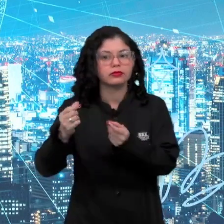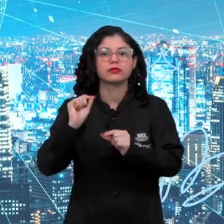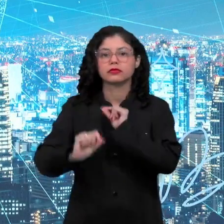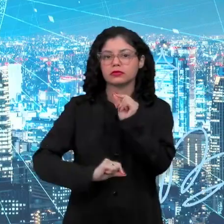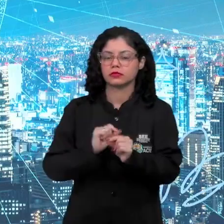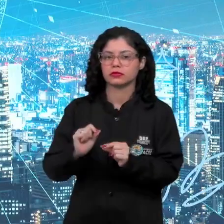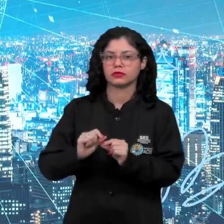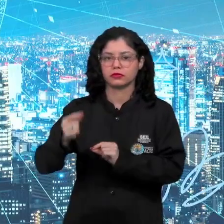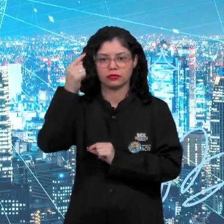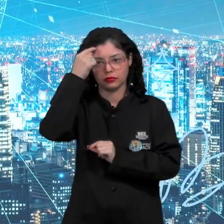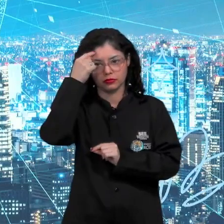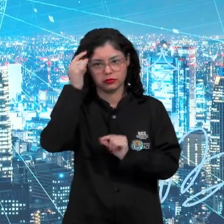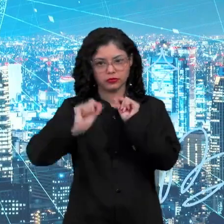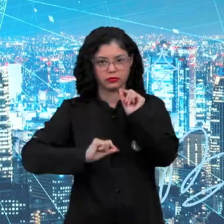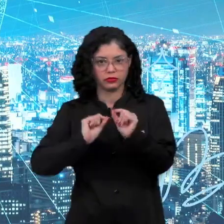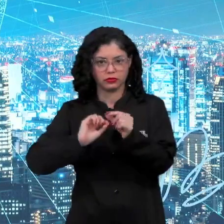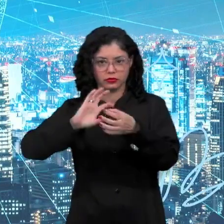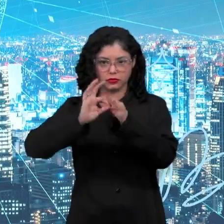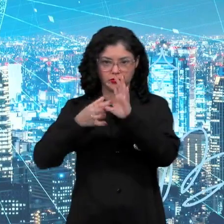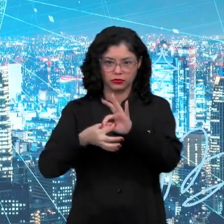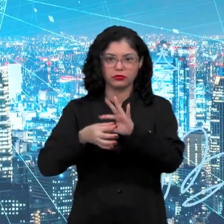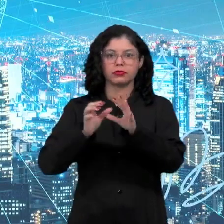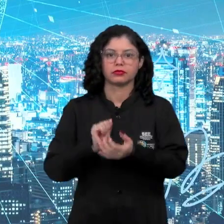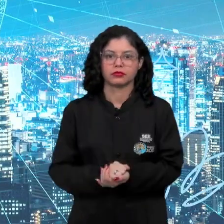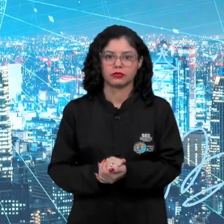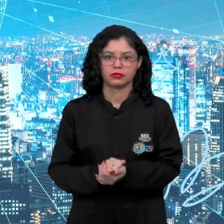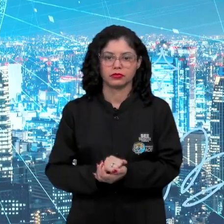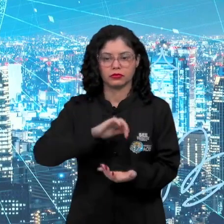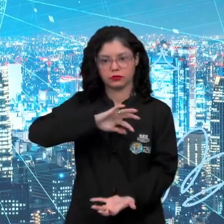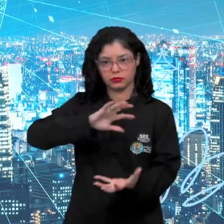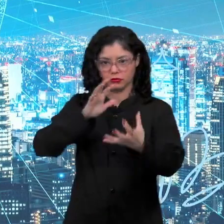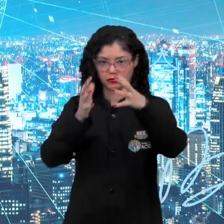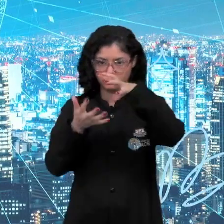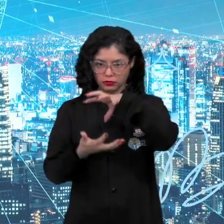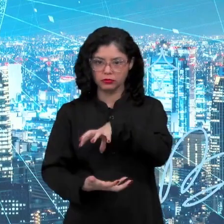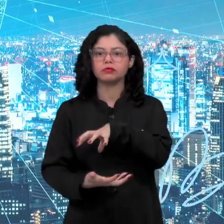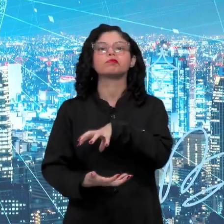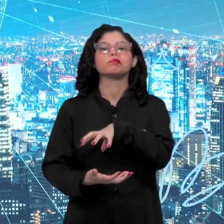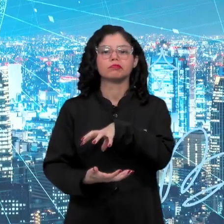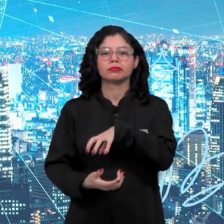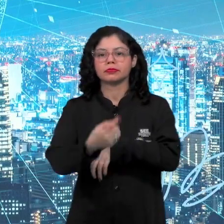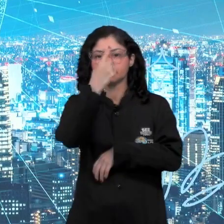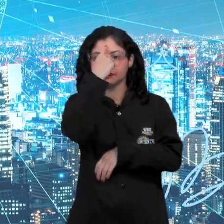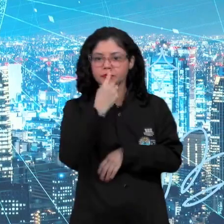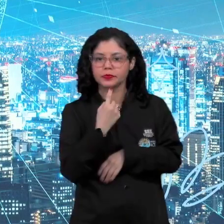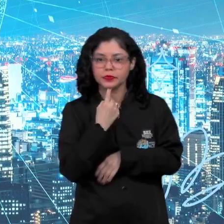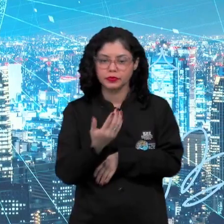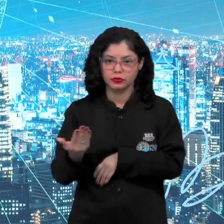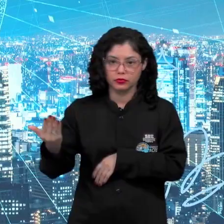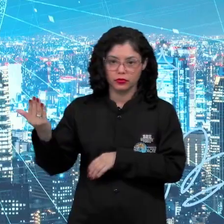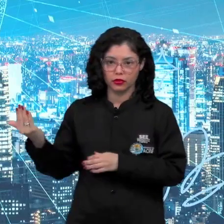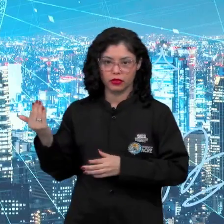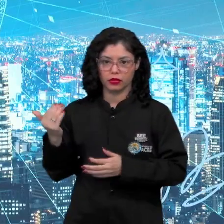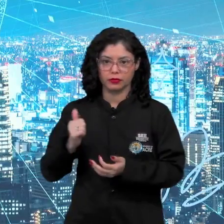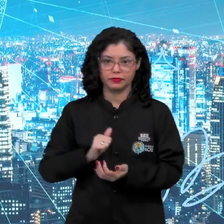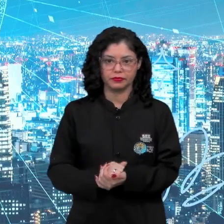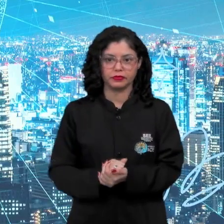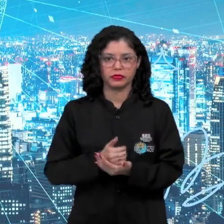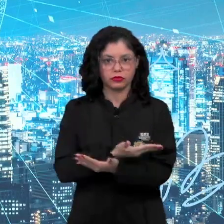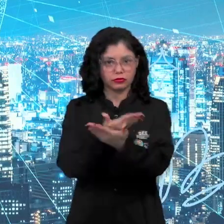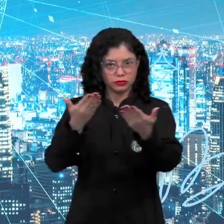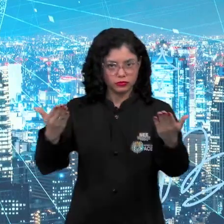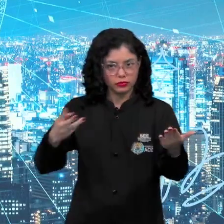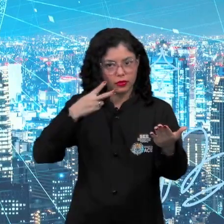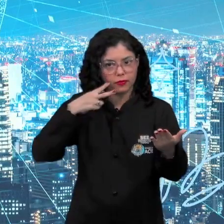quero que vocês pensem em um contexto de globalização. Por isso que eu coloquei essa imagem para